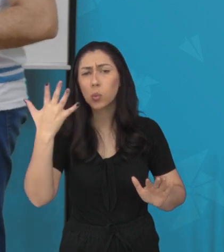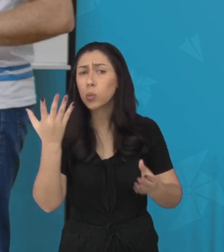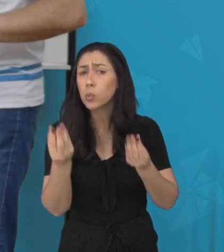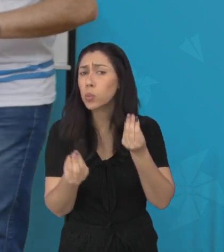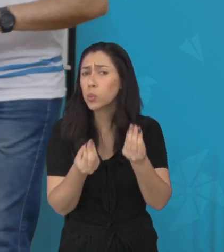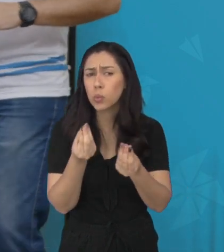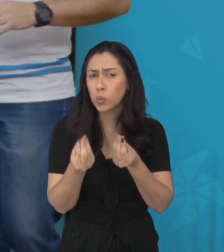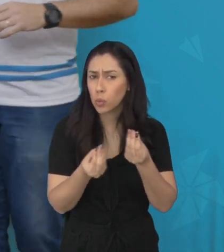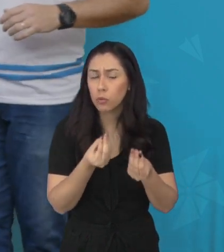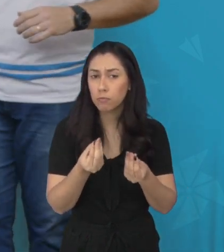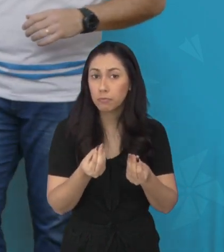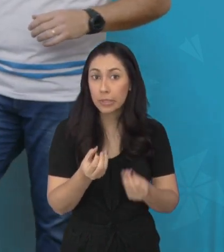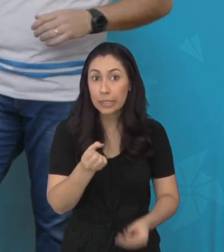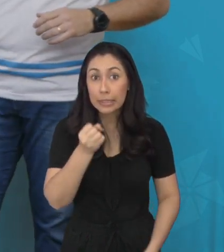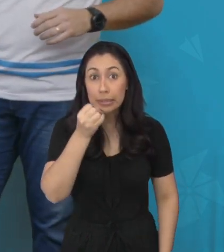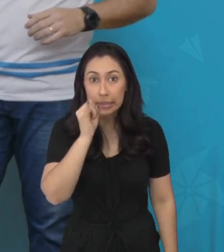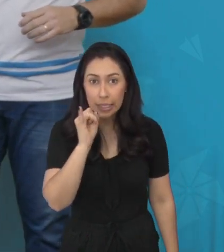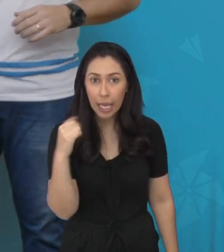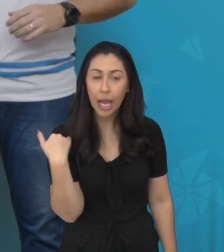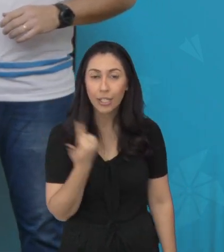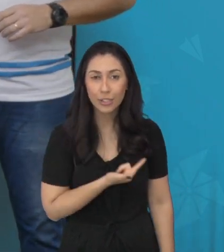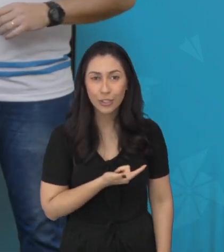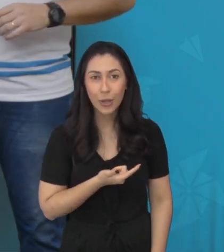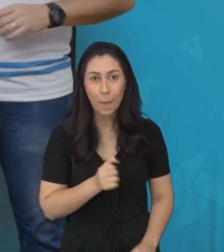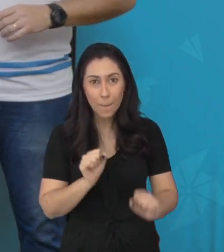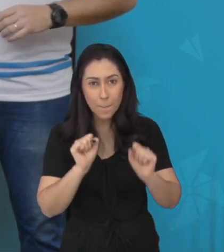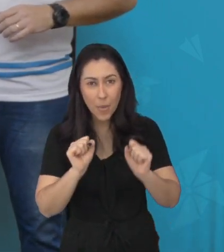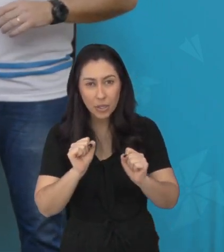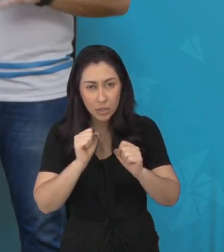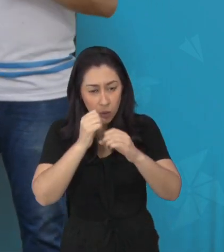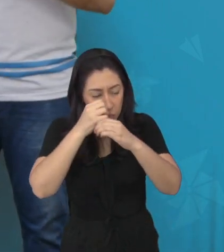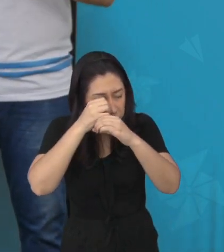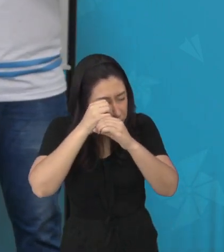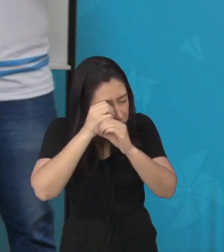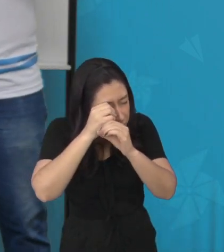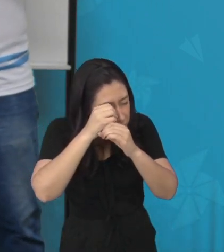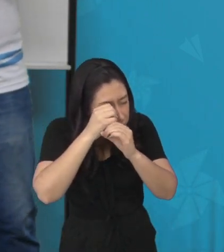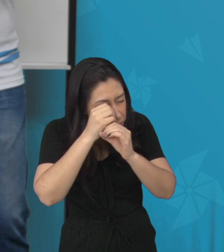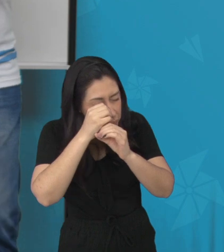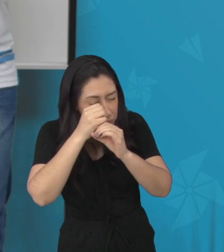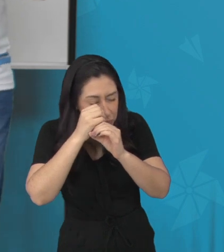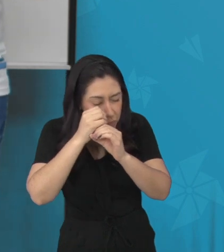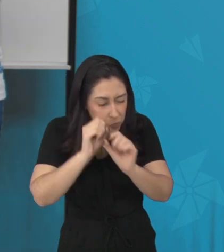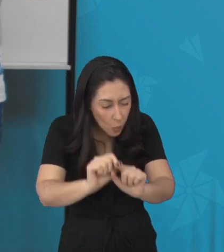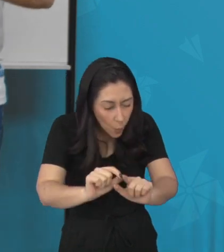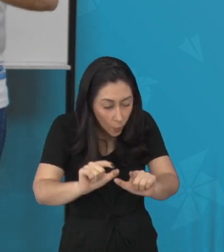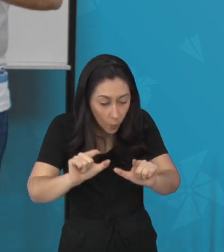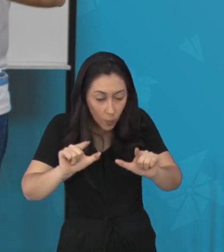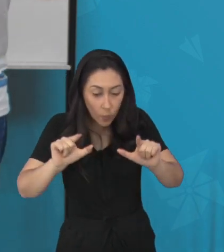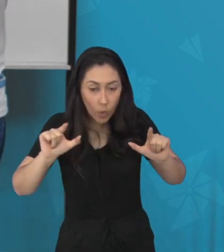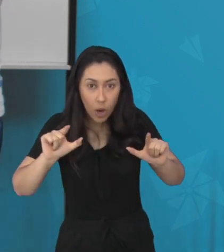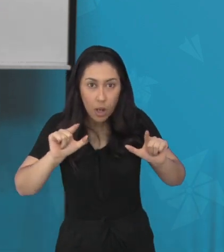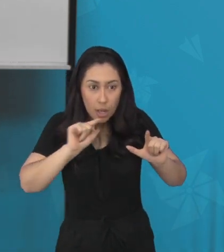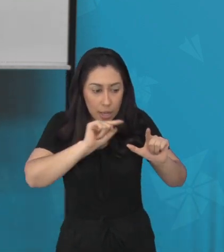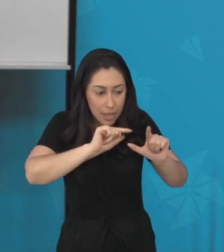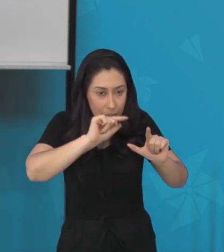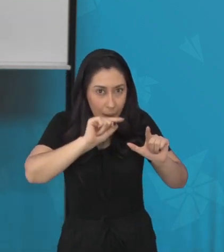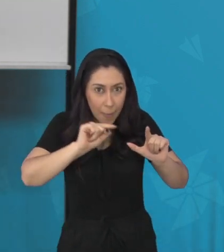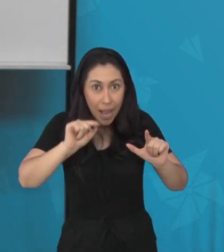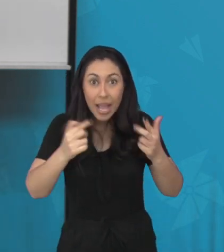pudesse olhar no microscópio a interação entre duas superfícies, é como se esses defeitos